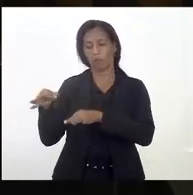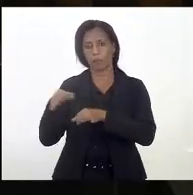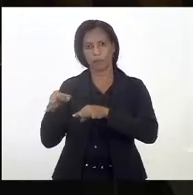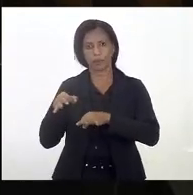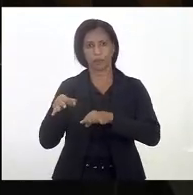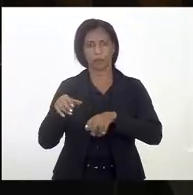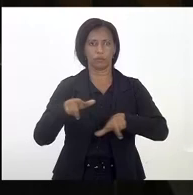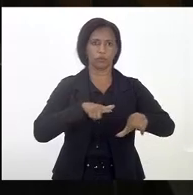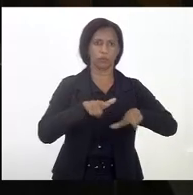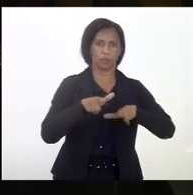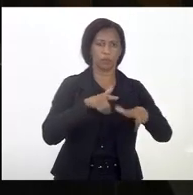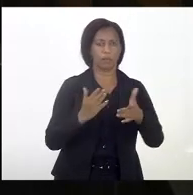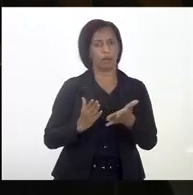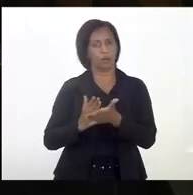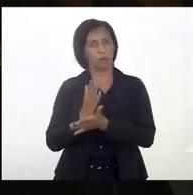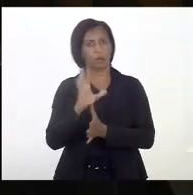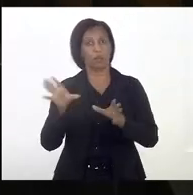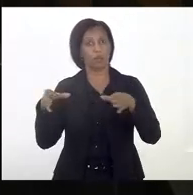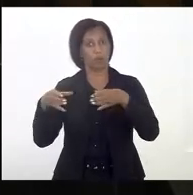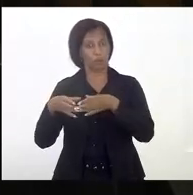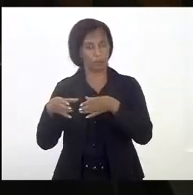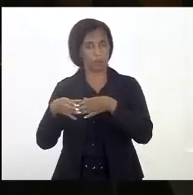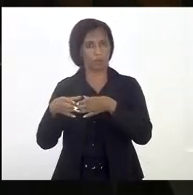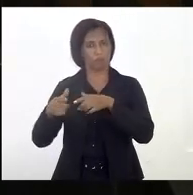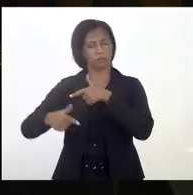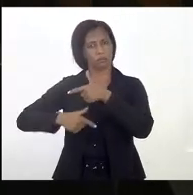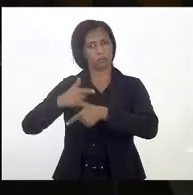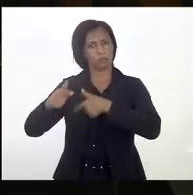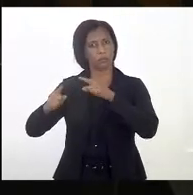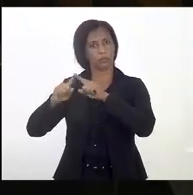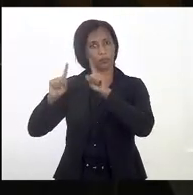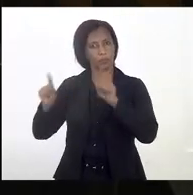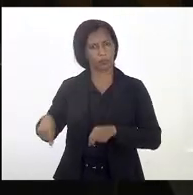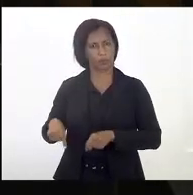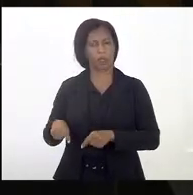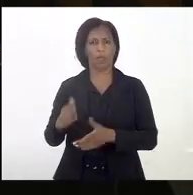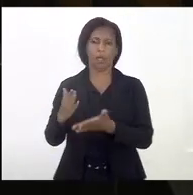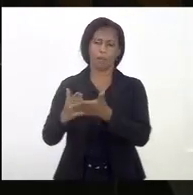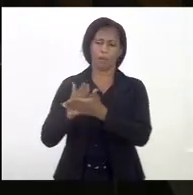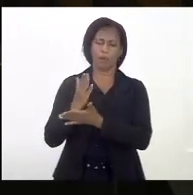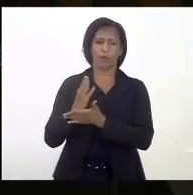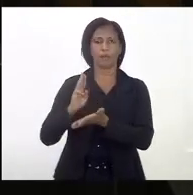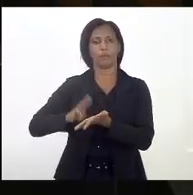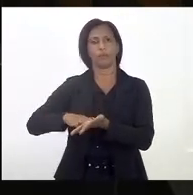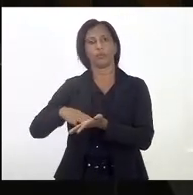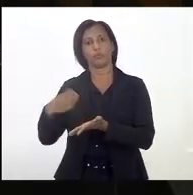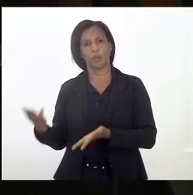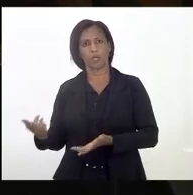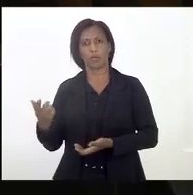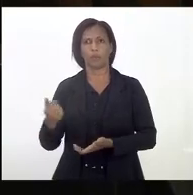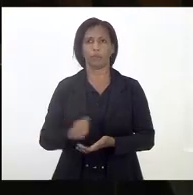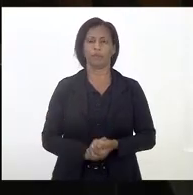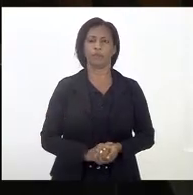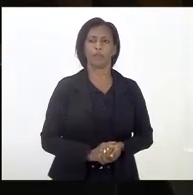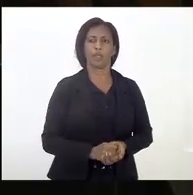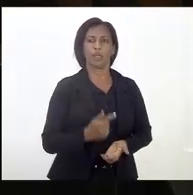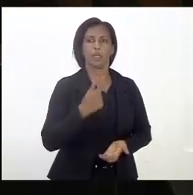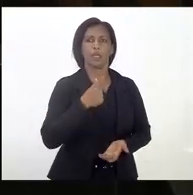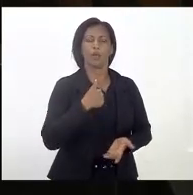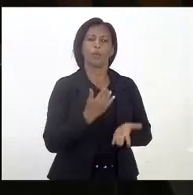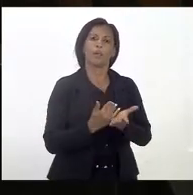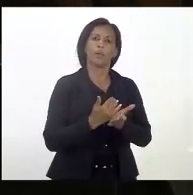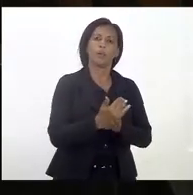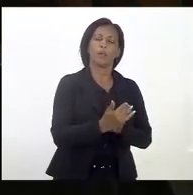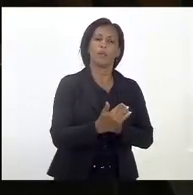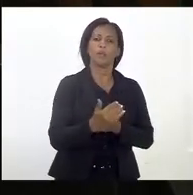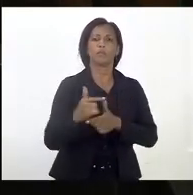trabalho efetivamente aprovado no âmbito da comissão de servidores públicos aprovado por unanimidade pelos membros eu bem no início dos trabalhos da